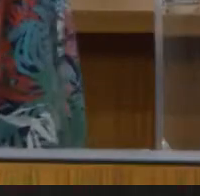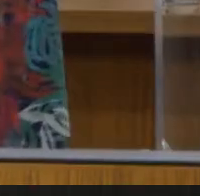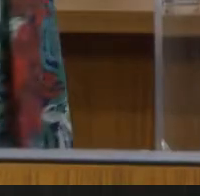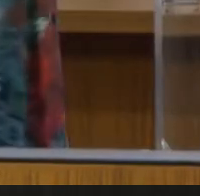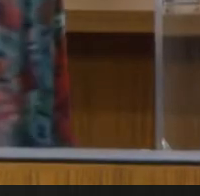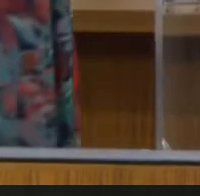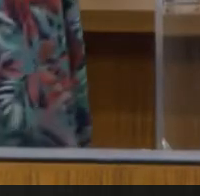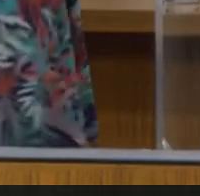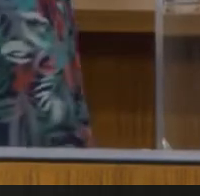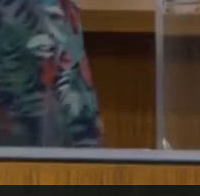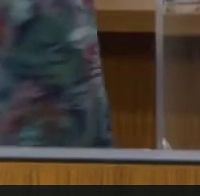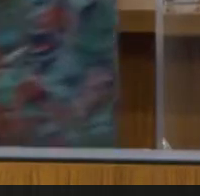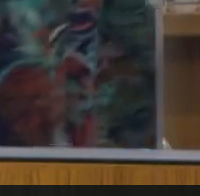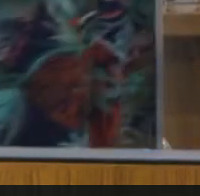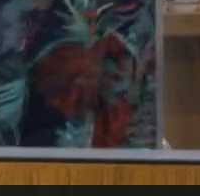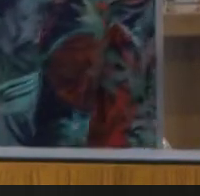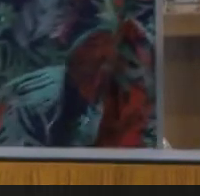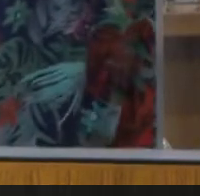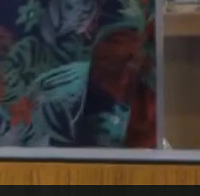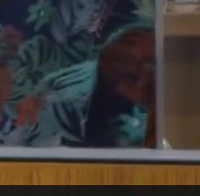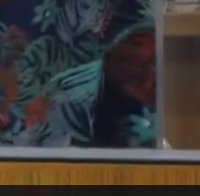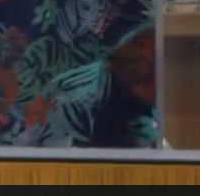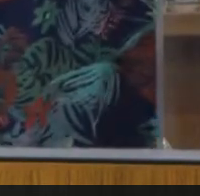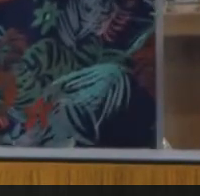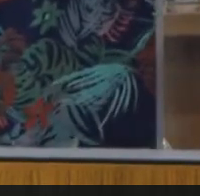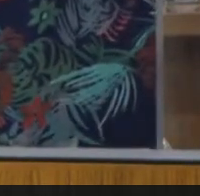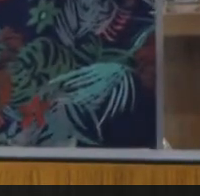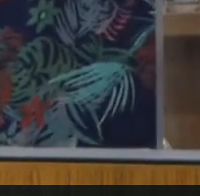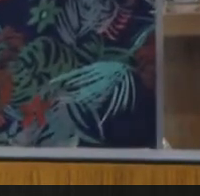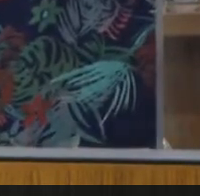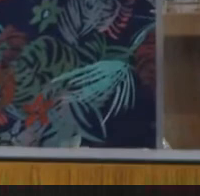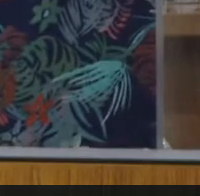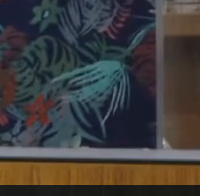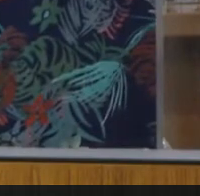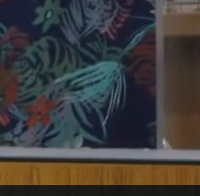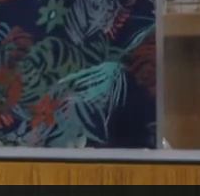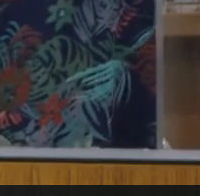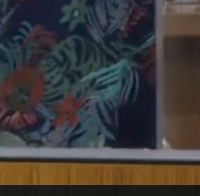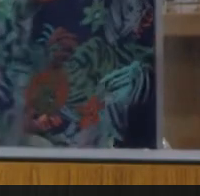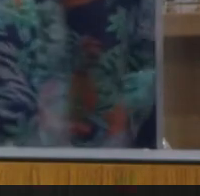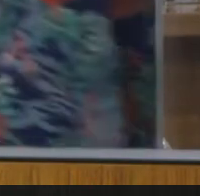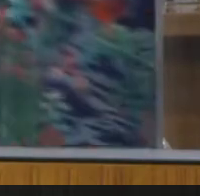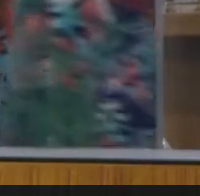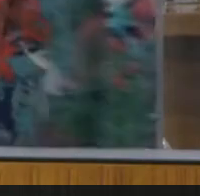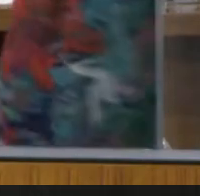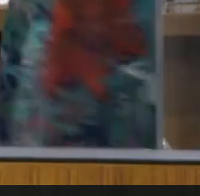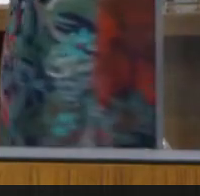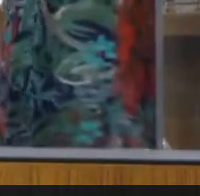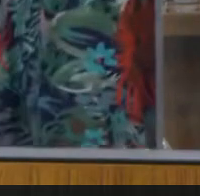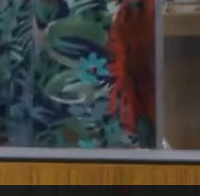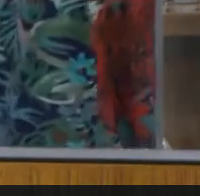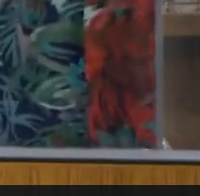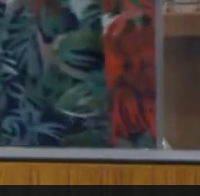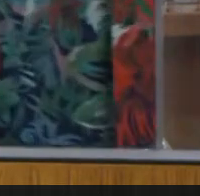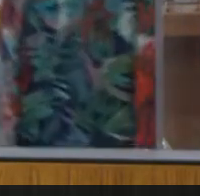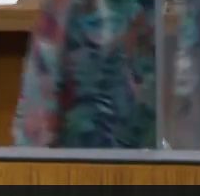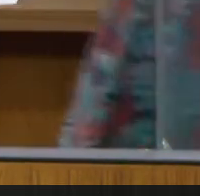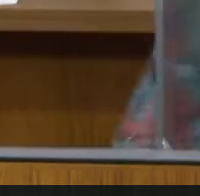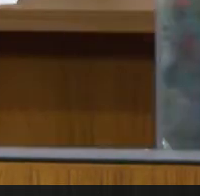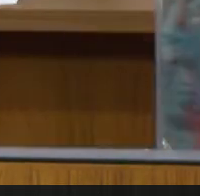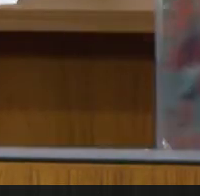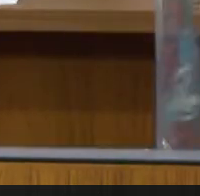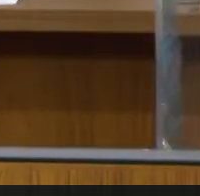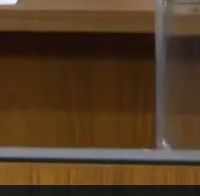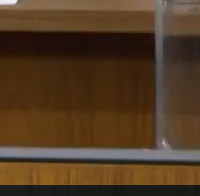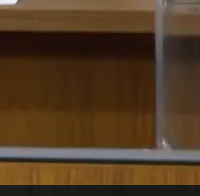senhor João Batista Max chefe de gabinete do Senado Federal prestando informações relativas que alimentam 1390g 21 publicada